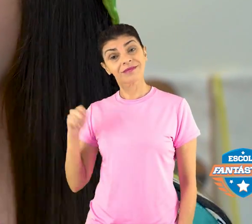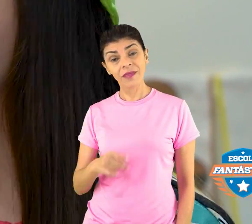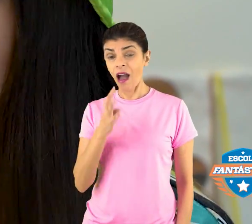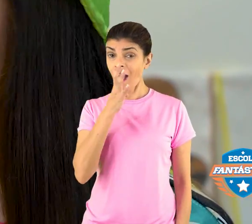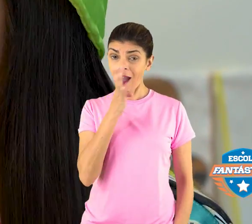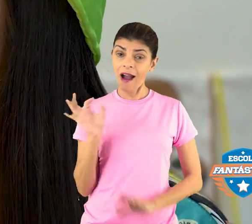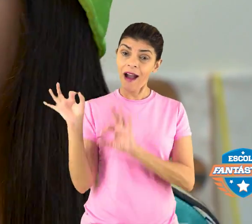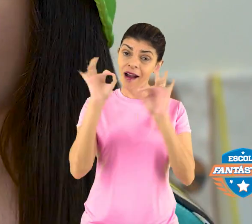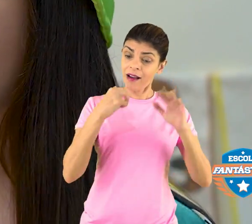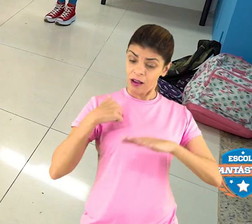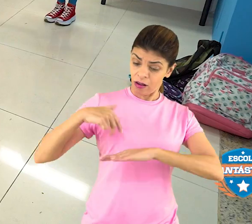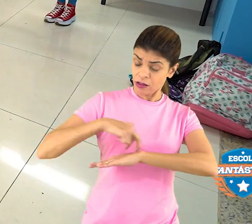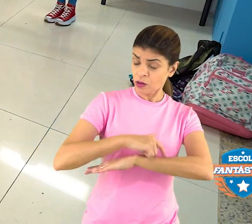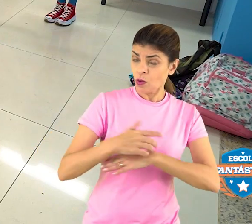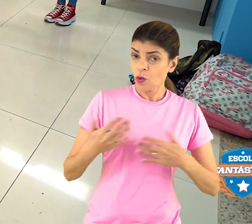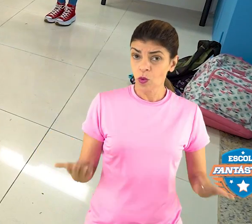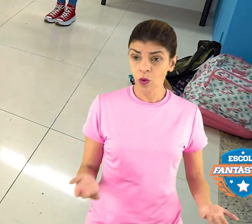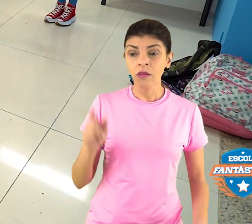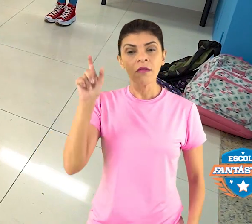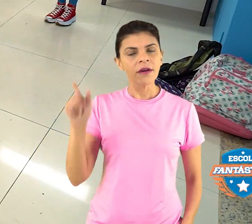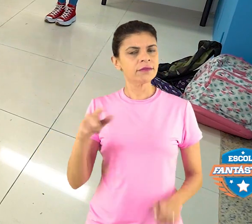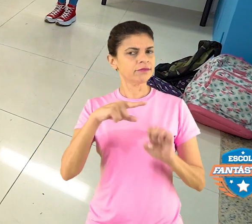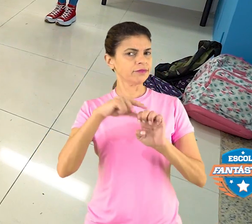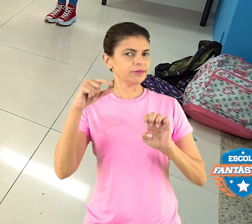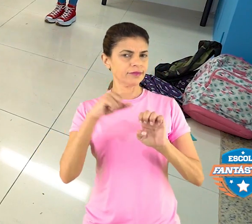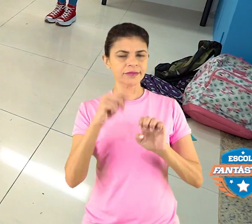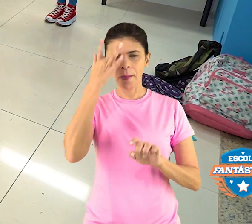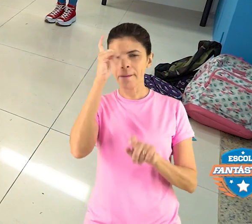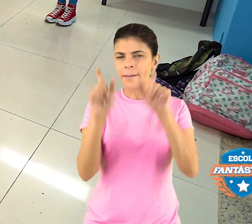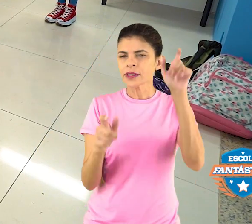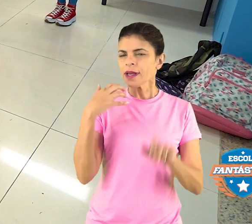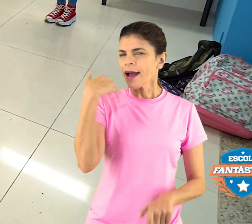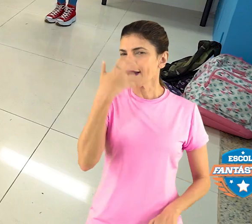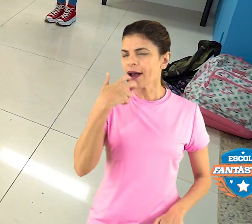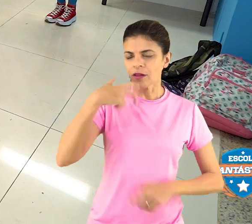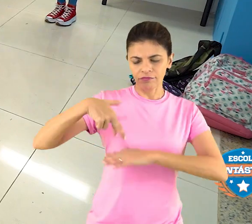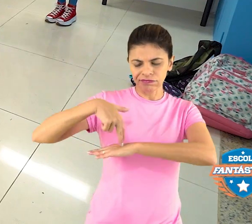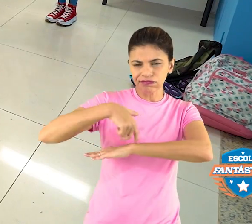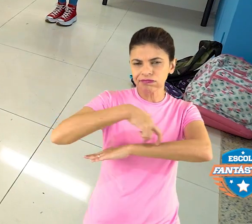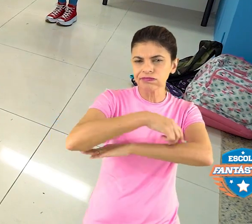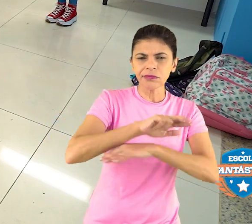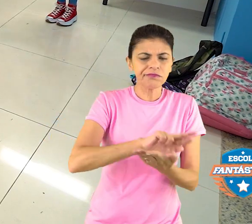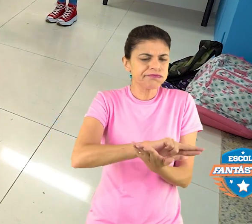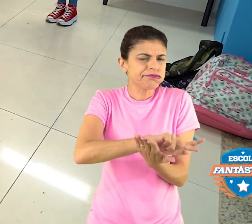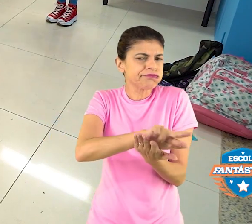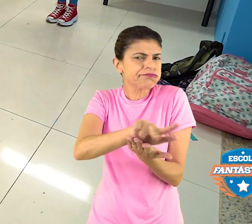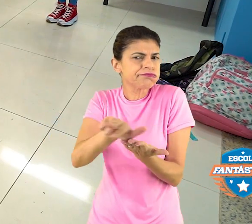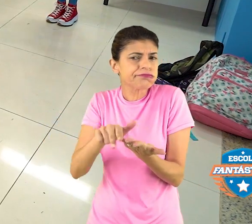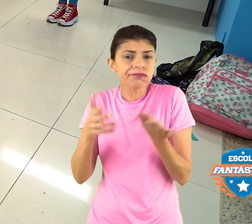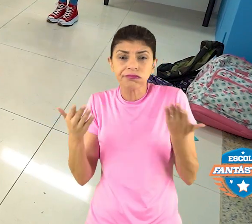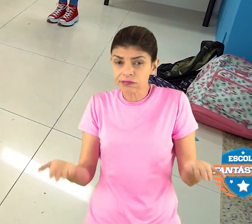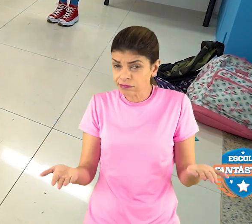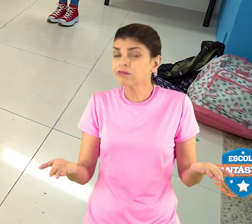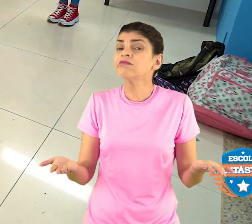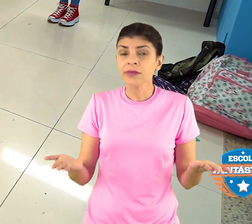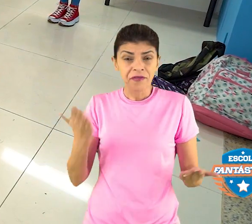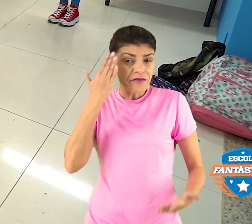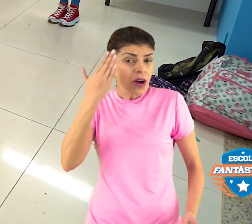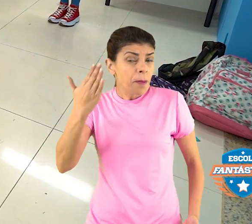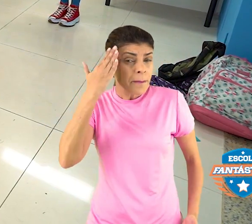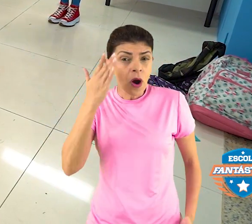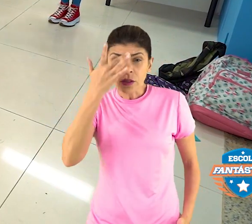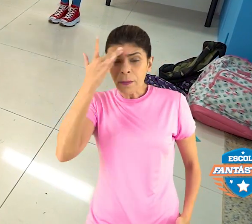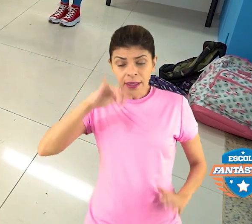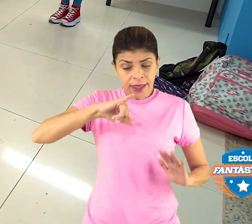me assistir desfilar, ué. Ele é empresário da Selena Gomez, da Demi Lovato, da Beyoncé, da Shakira, Katy